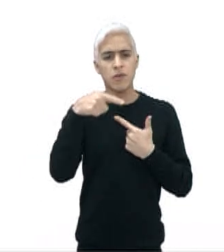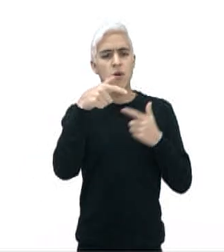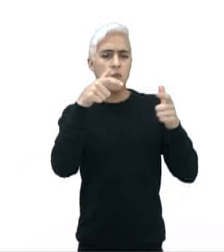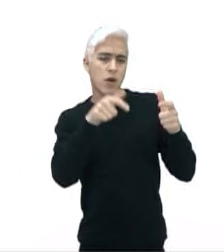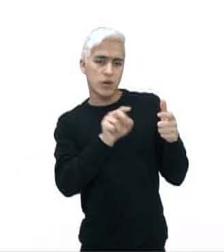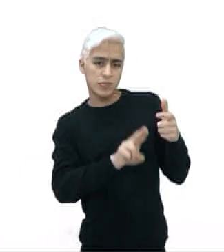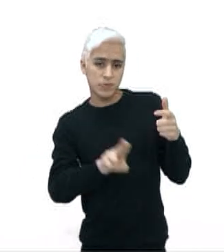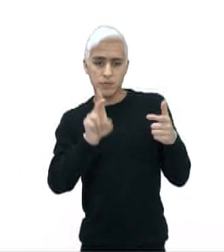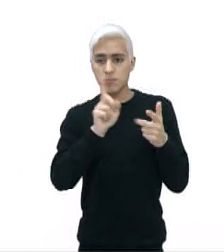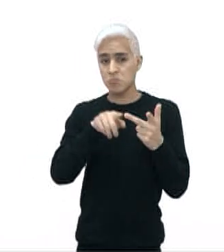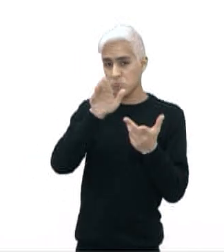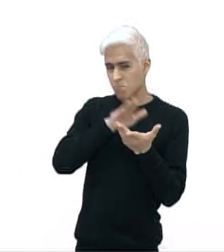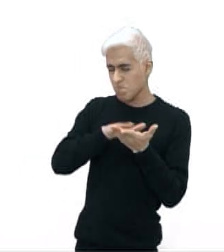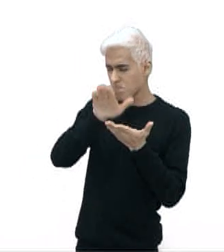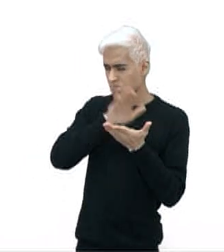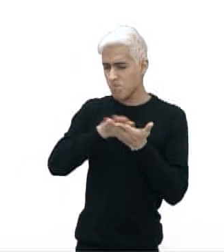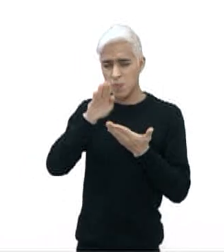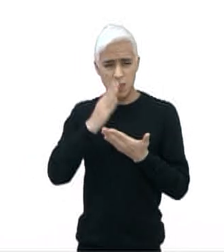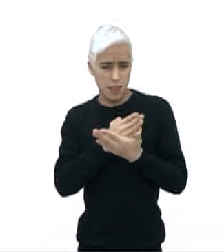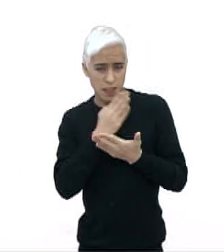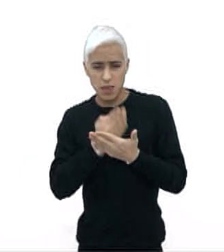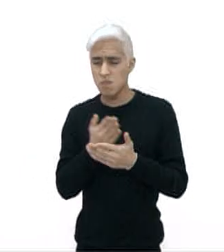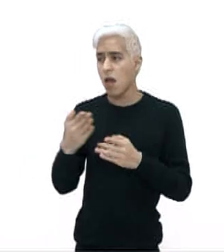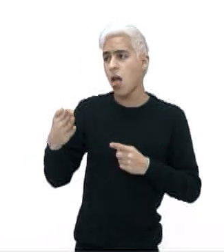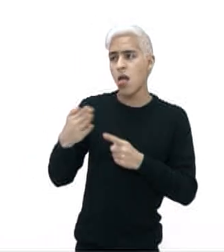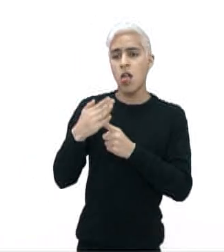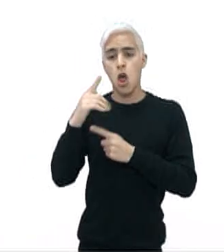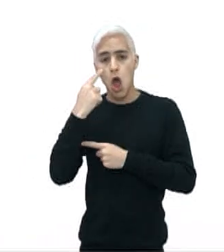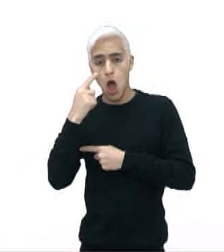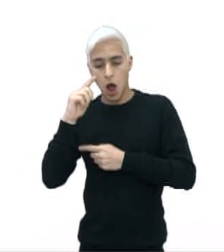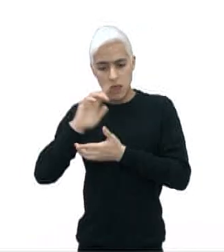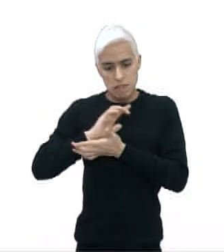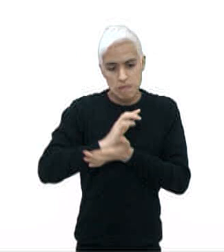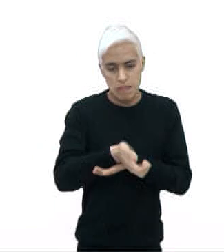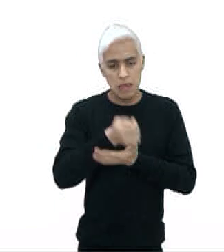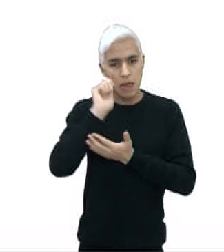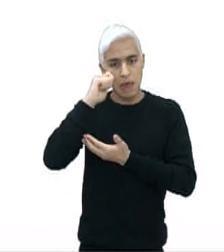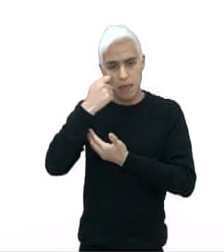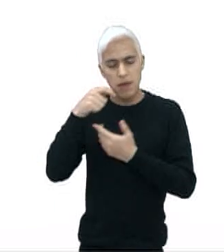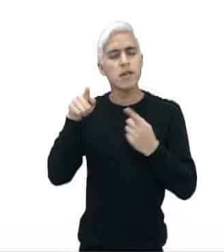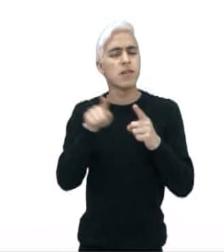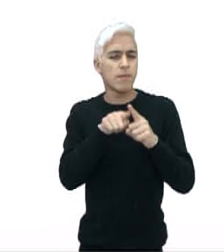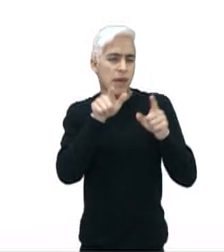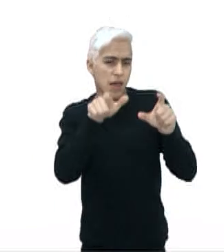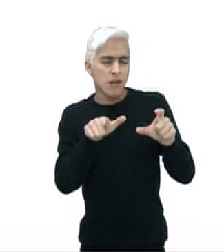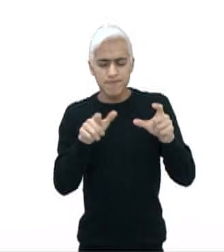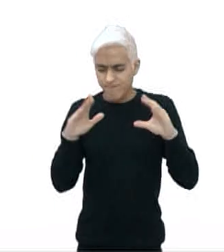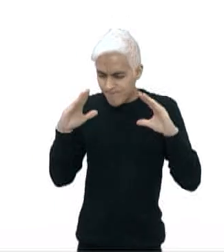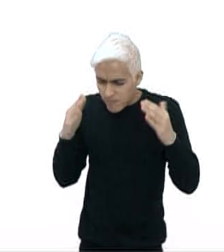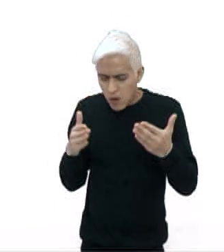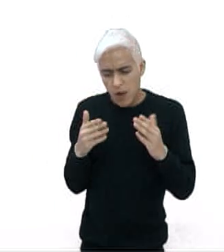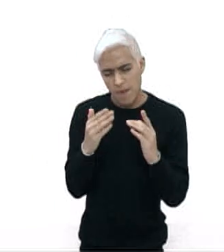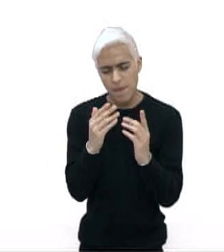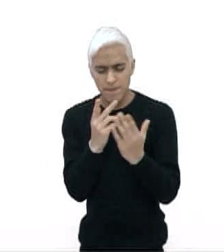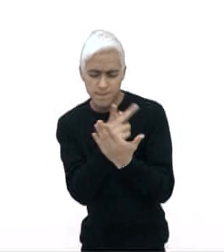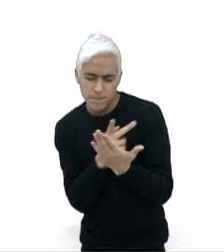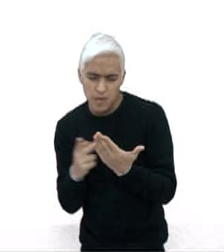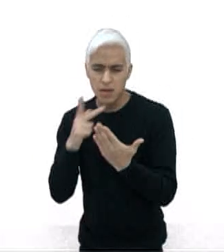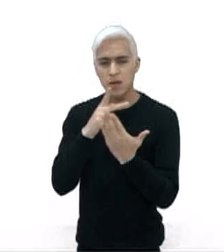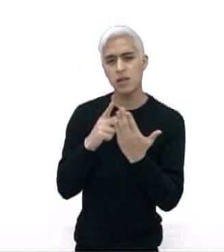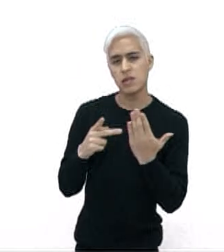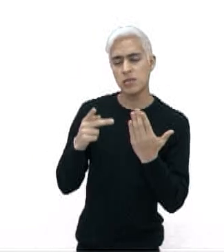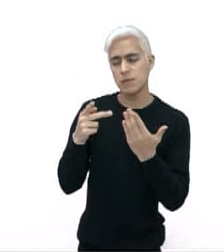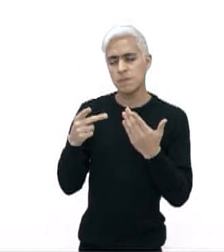universitário. Publica uma série de livros denunciando a discriminação racial e dedica-se à pintura e pesquisas